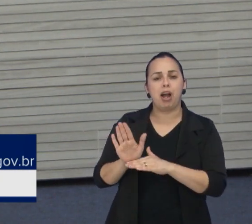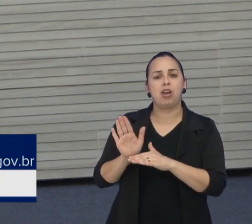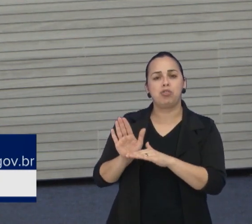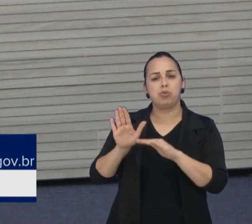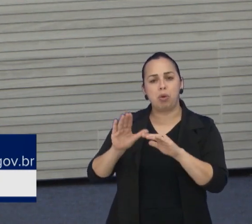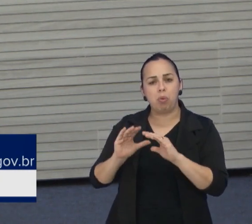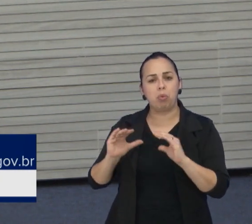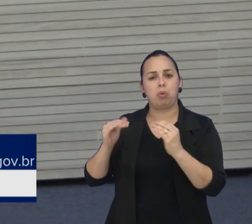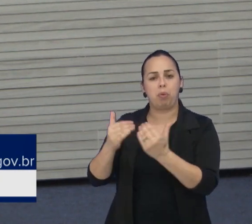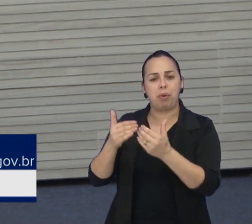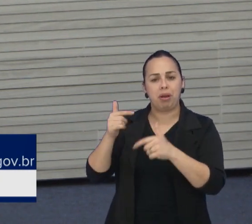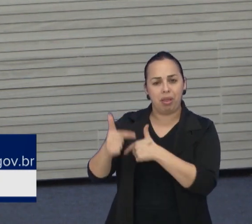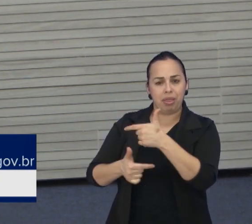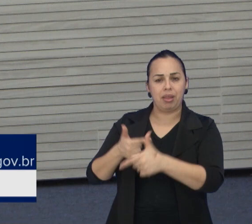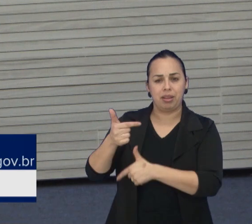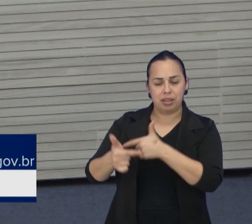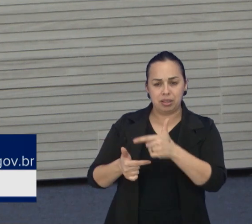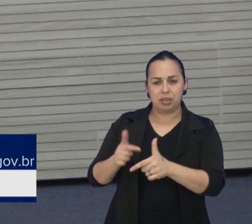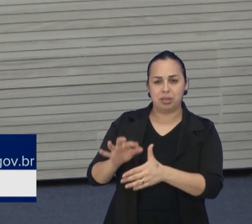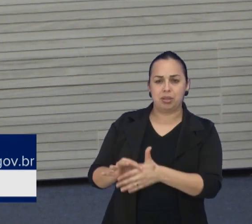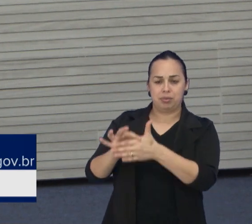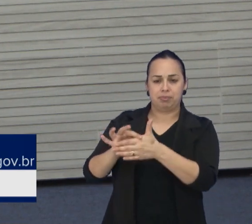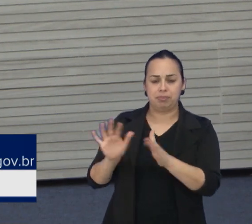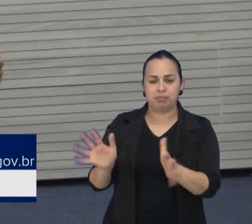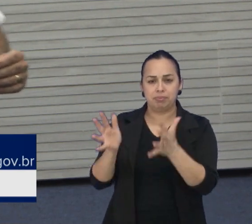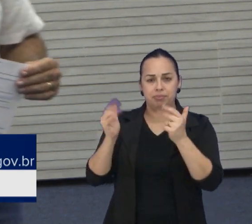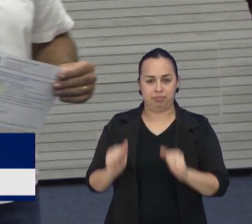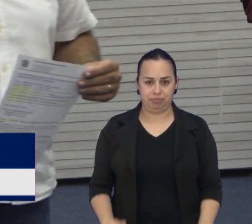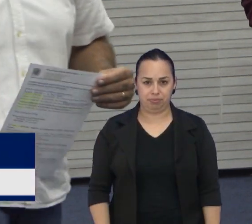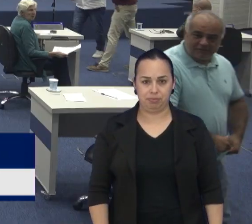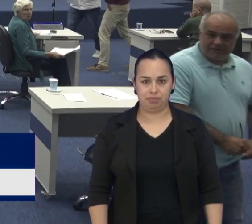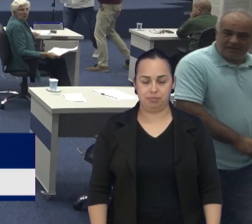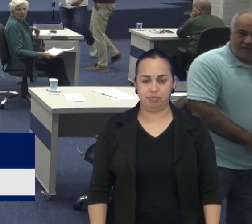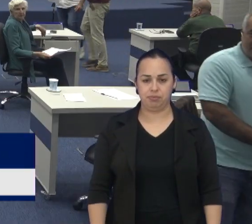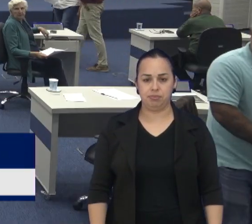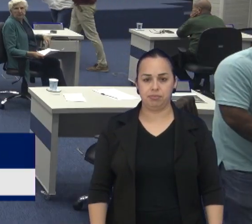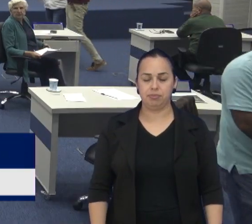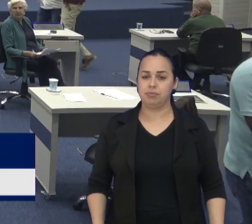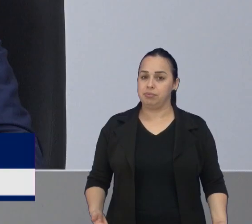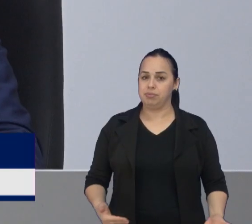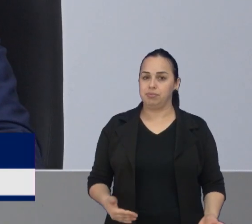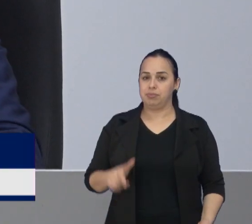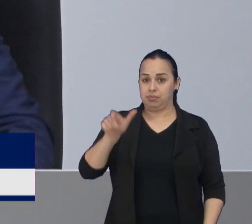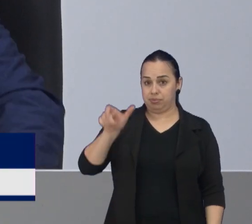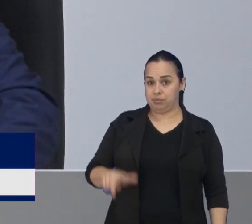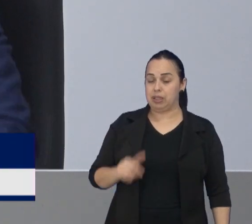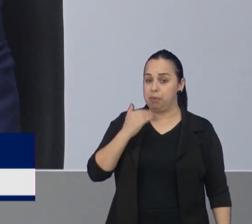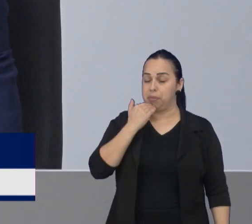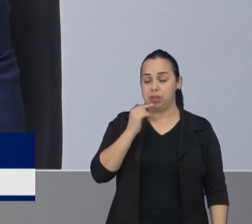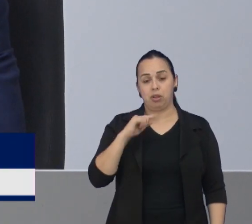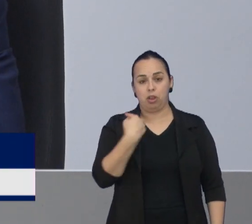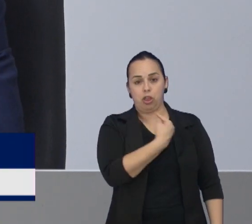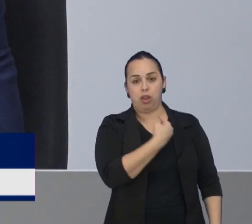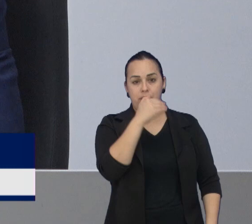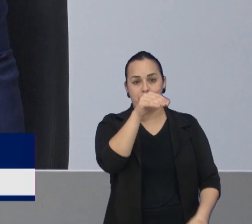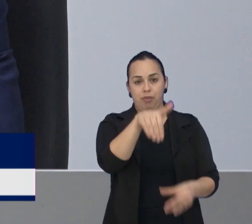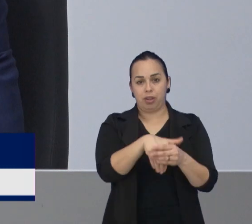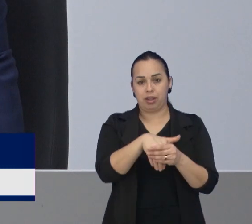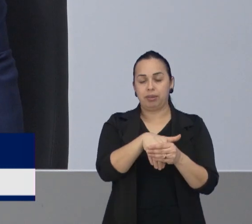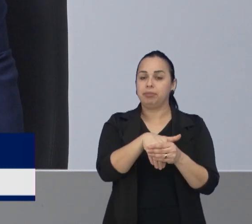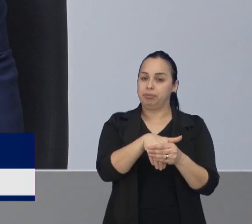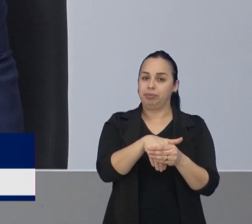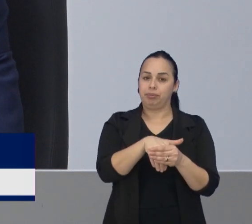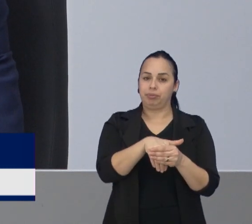o trabalho junto com essas lideranças, como a dona Graça. Obrigado, senhor. Em votação, o pedido verbal do